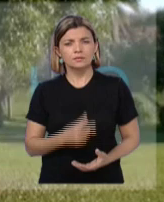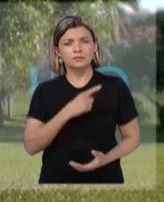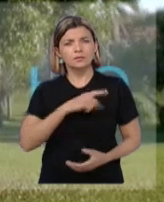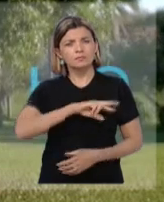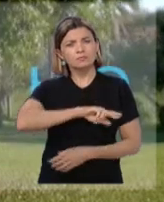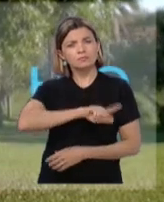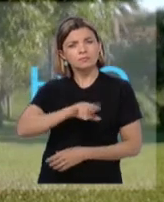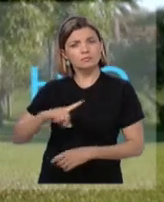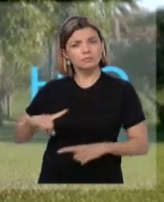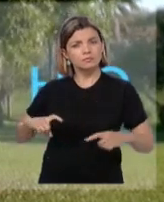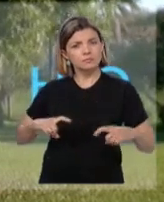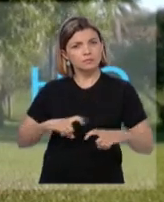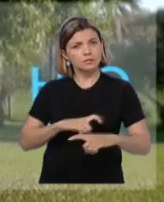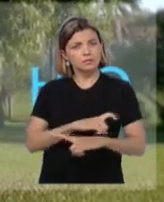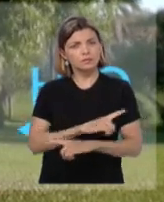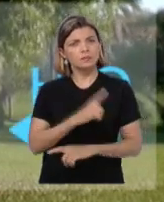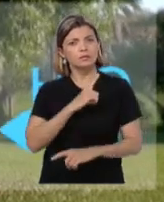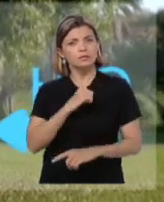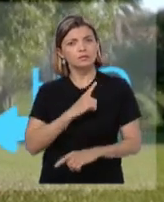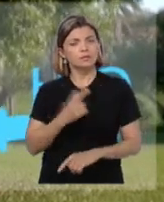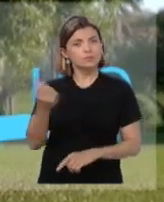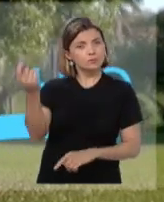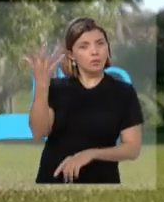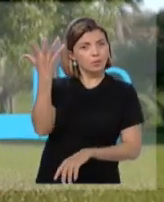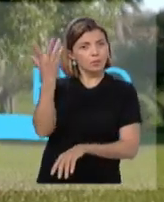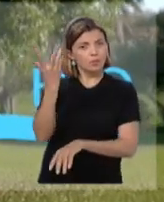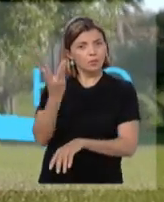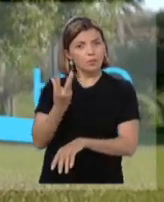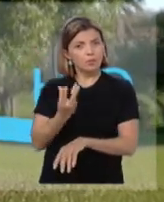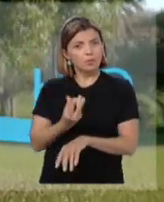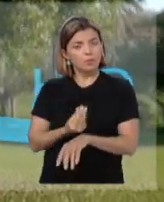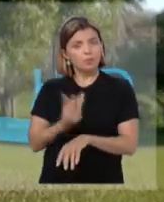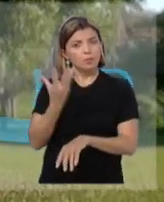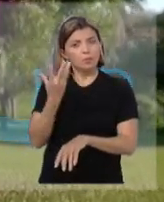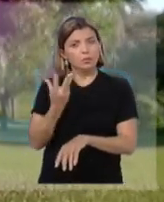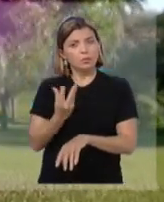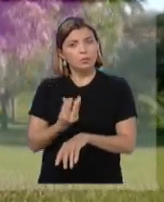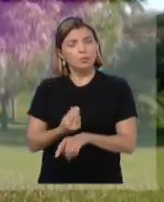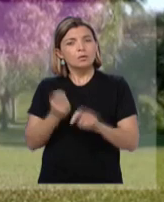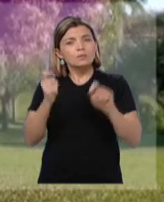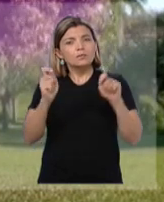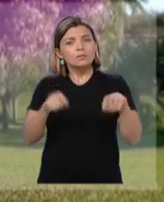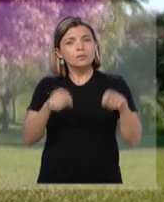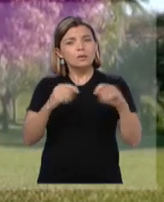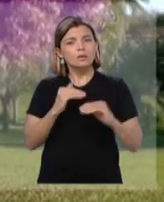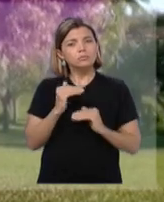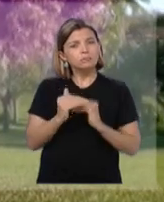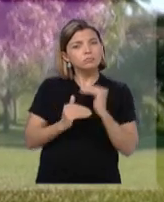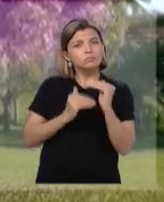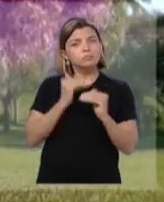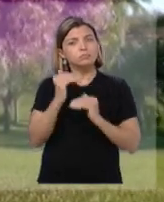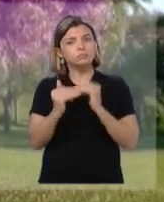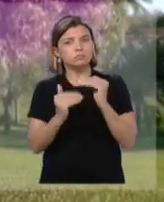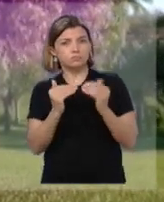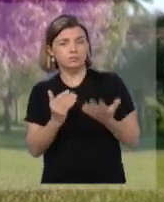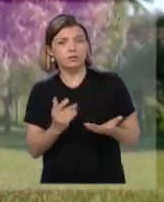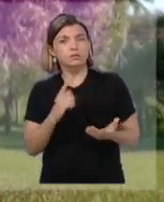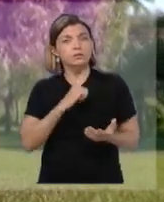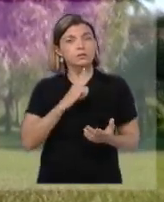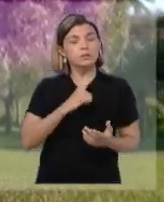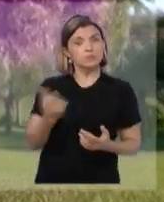e várias bactérias que, através da fotossíntese, produzem moléculas orgânicas a partir de